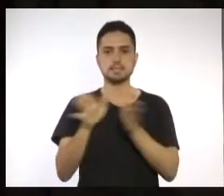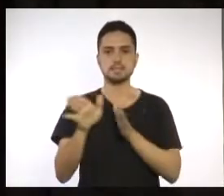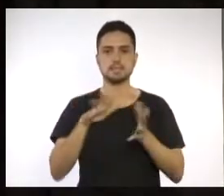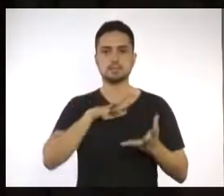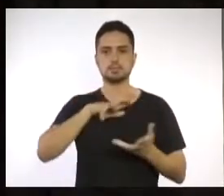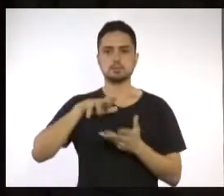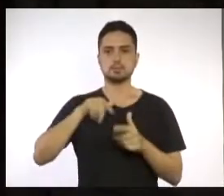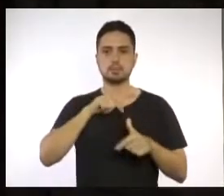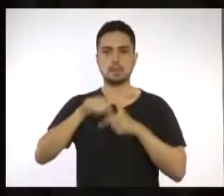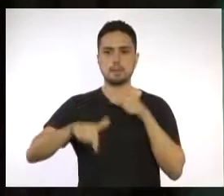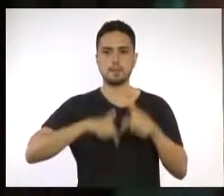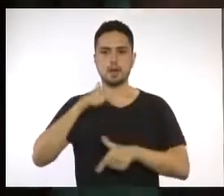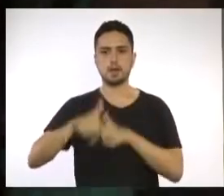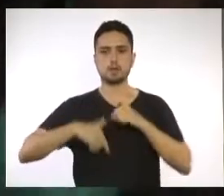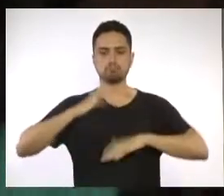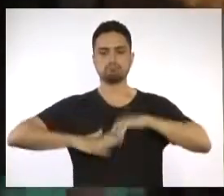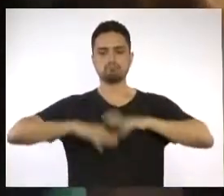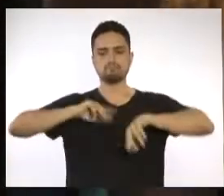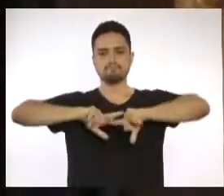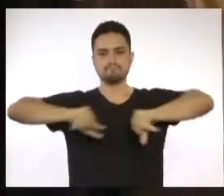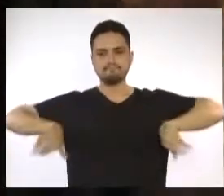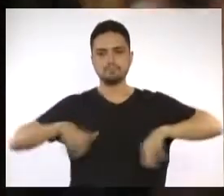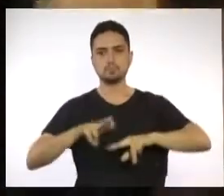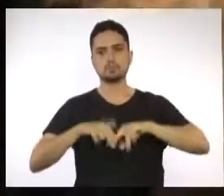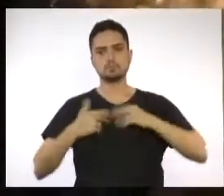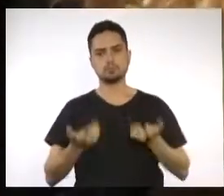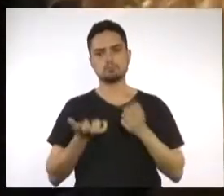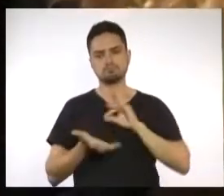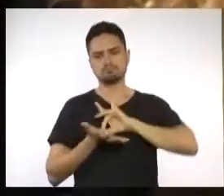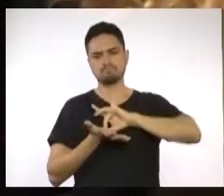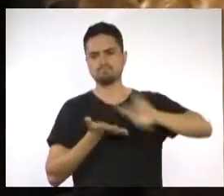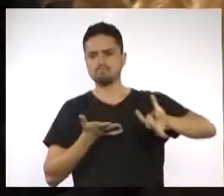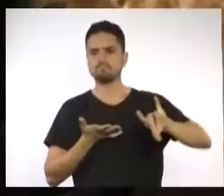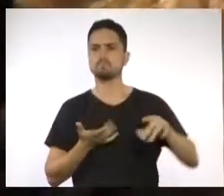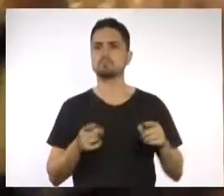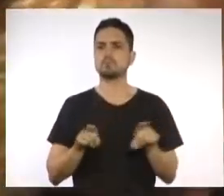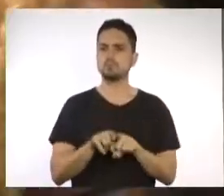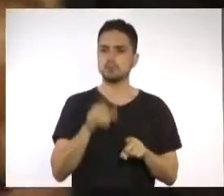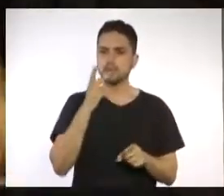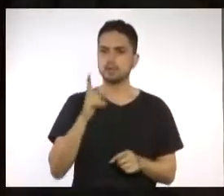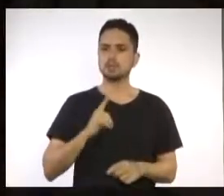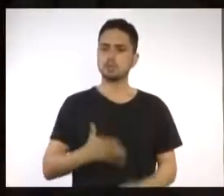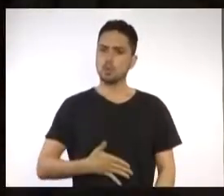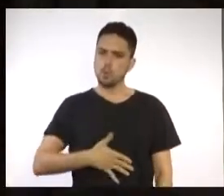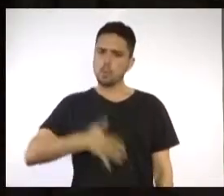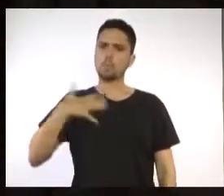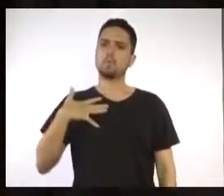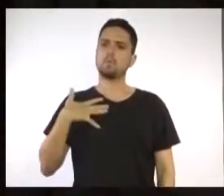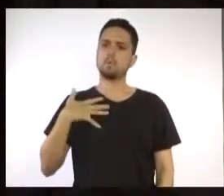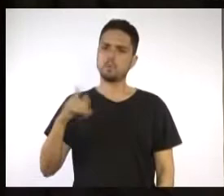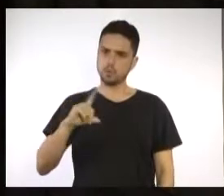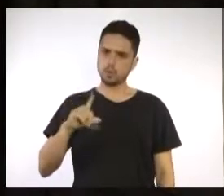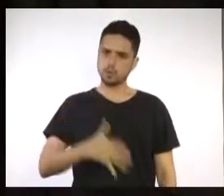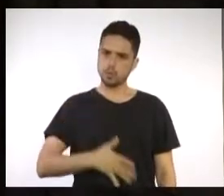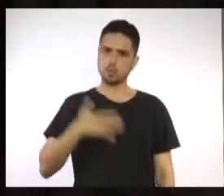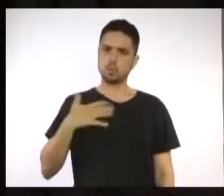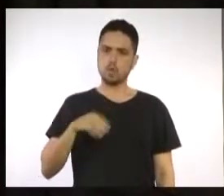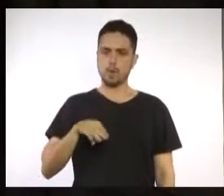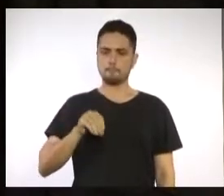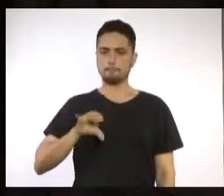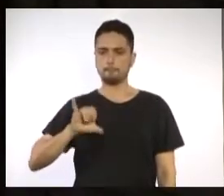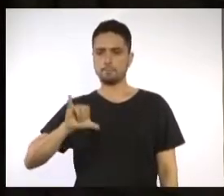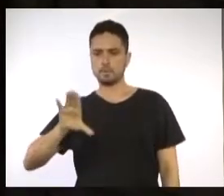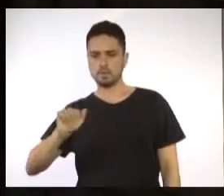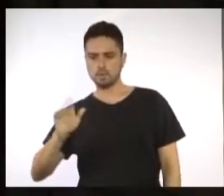trabalho. Por isso, quero aqui repudiar essas declarações e me mencionar que tenho muito orgulho. Mônica mencionou,